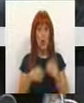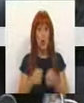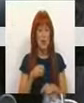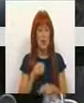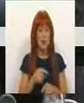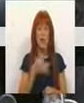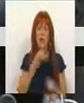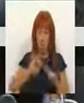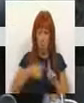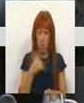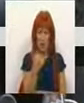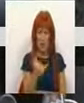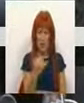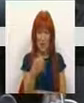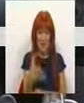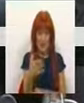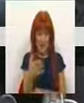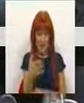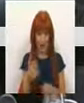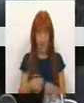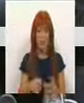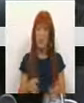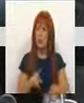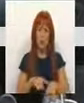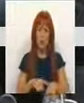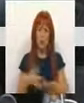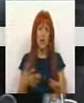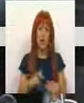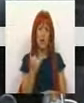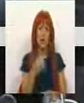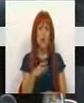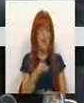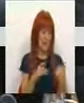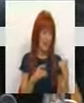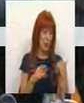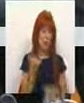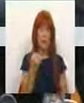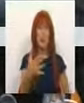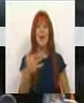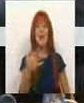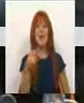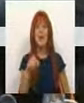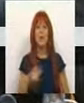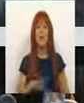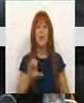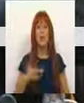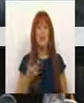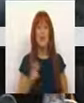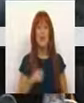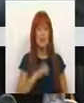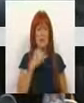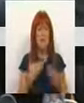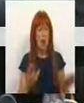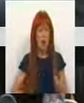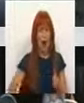ao ano 2017. Ano 2017. Atendendo ao que se passou em 2016, em 2017, as CCDRs ainda não